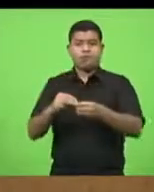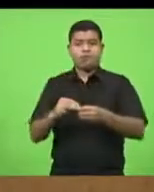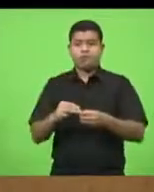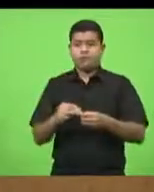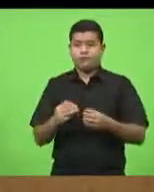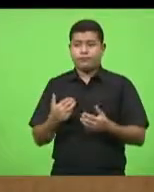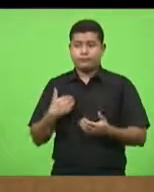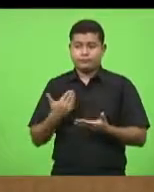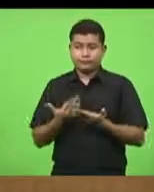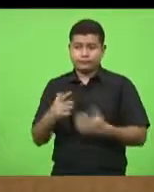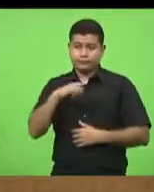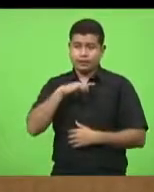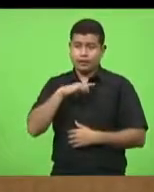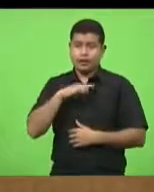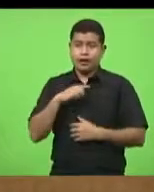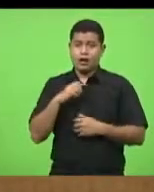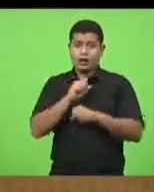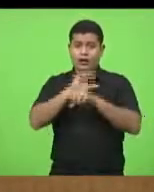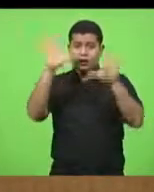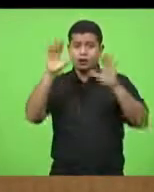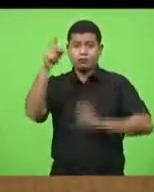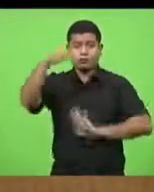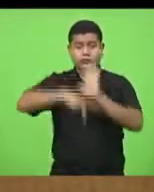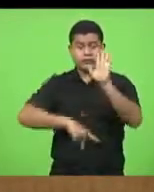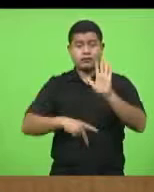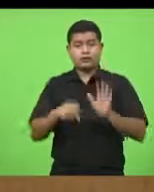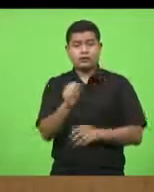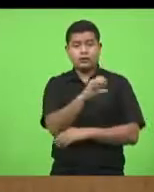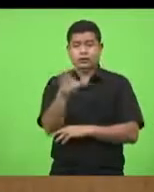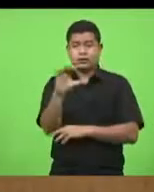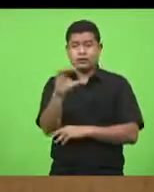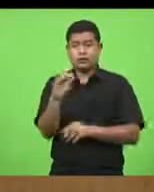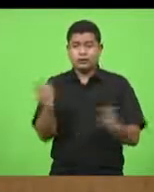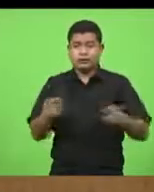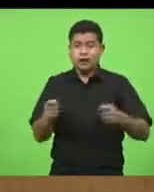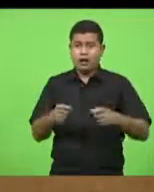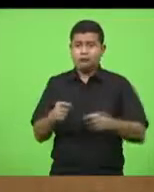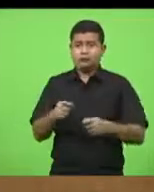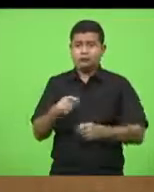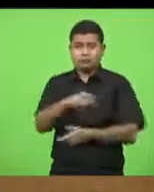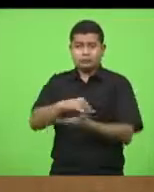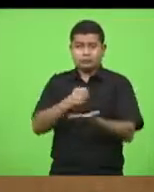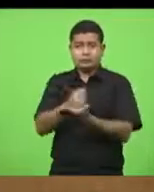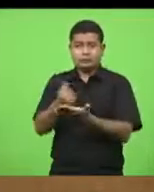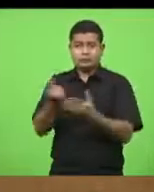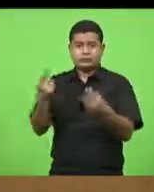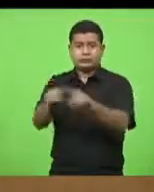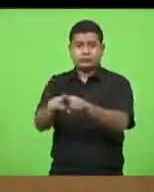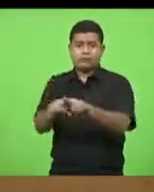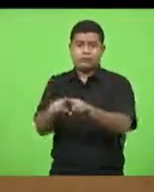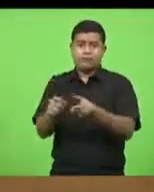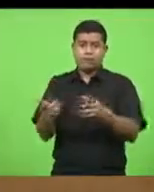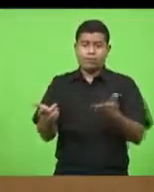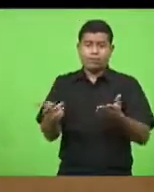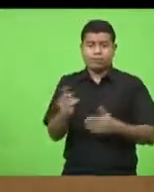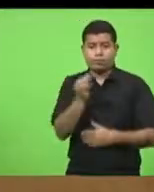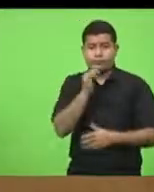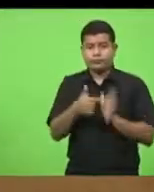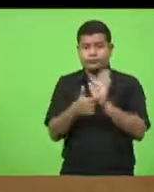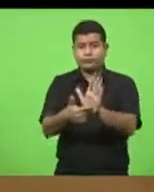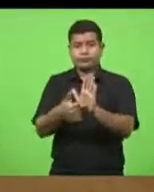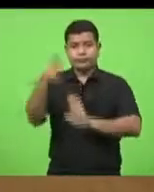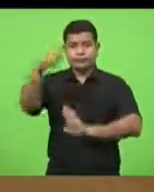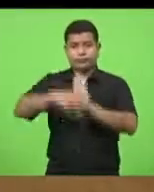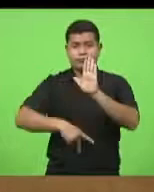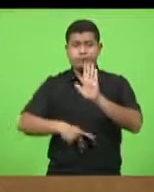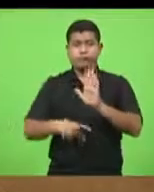no projeto que Santa Catarina poderá firmar, inclusive havia... Na apresentação do projeto, achei